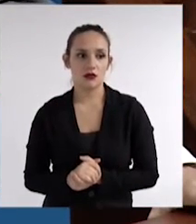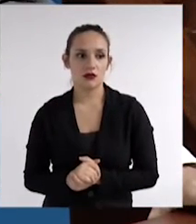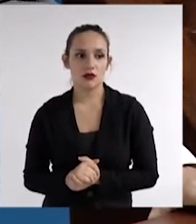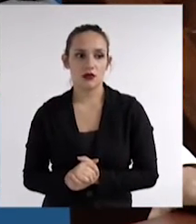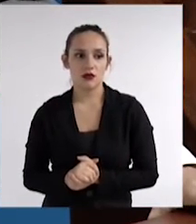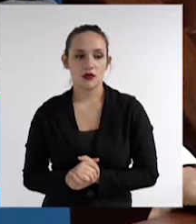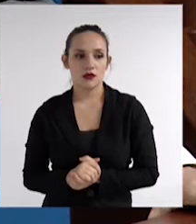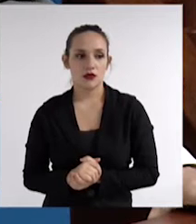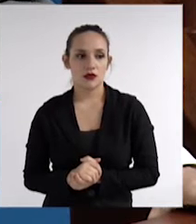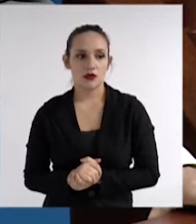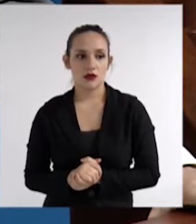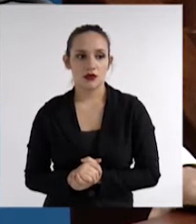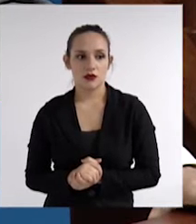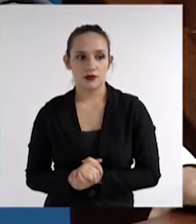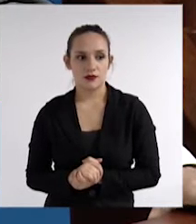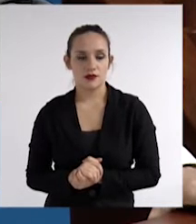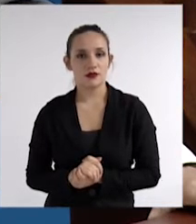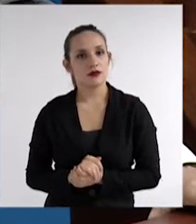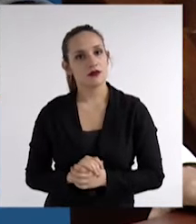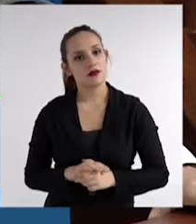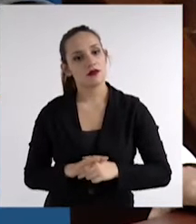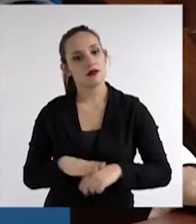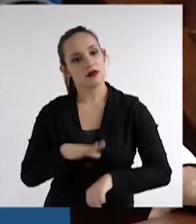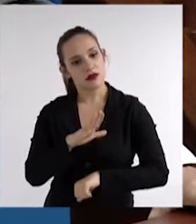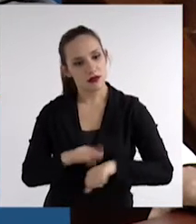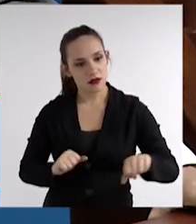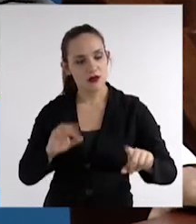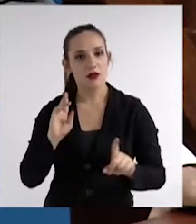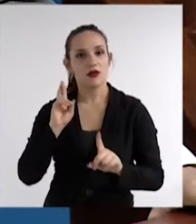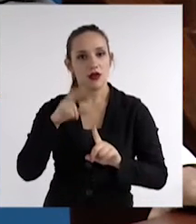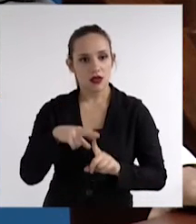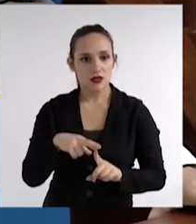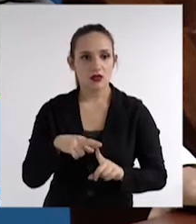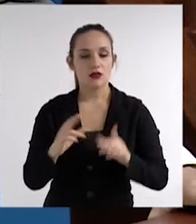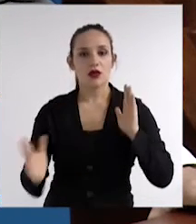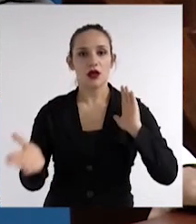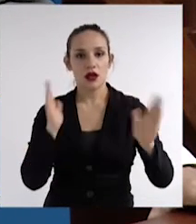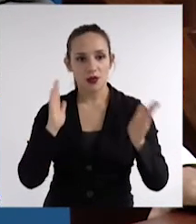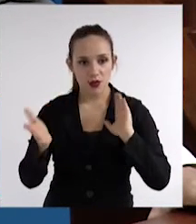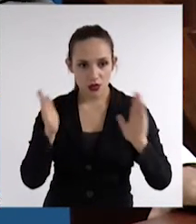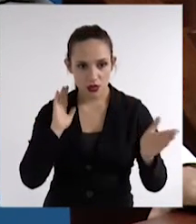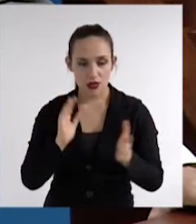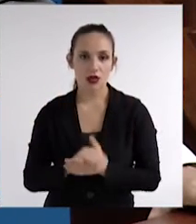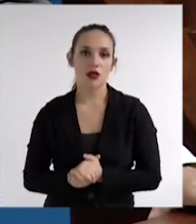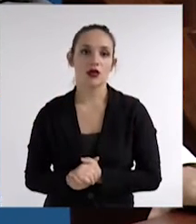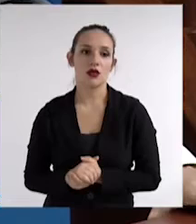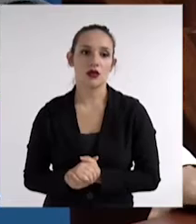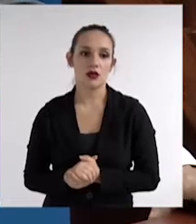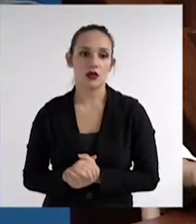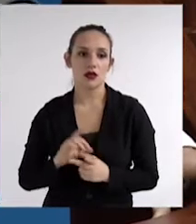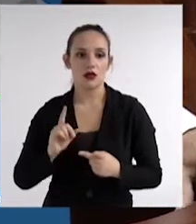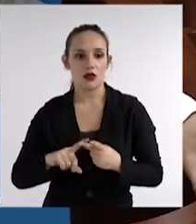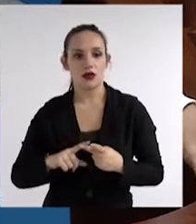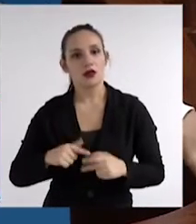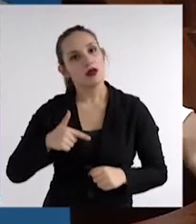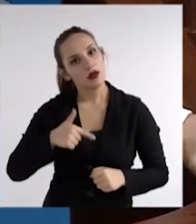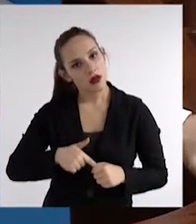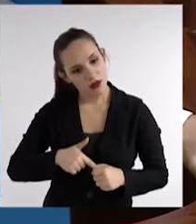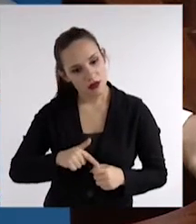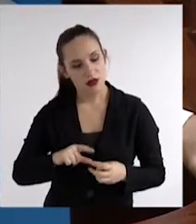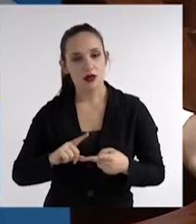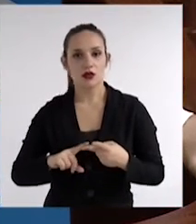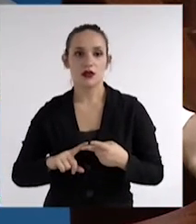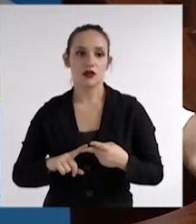Chamar os representantes dos caminhoneiros, dos postos de